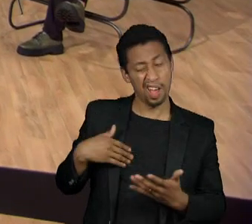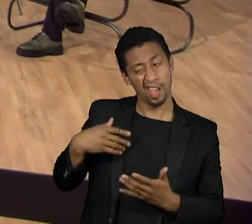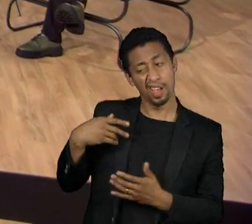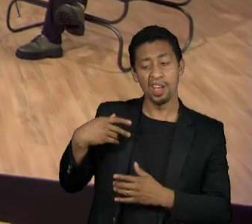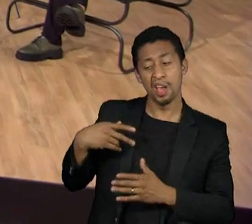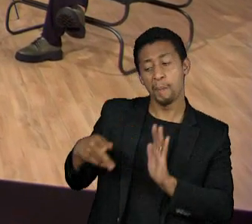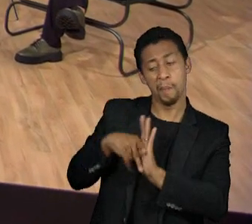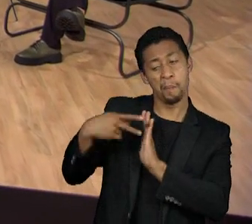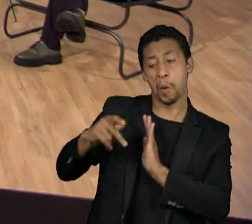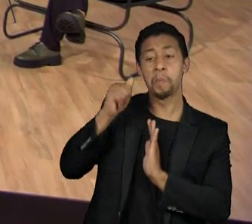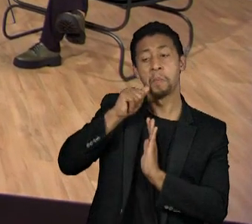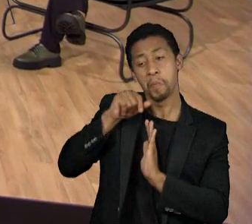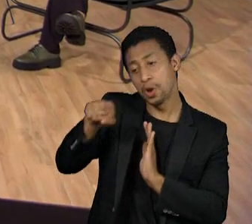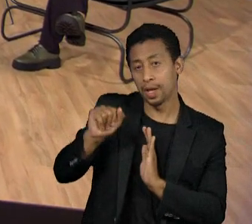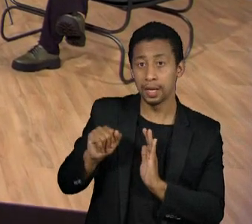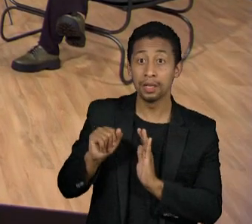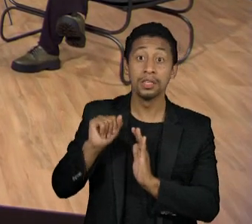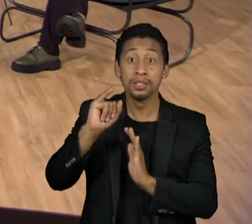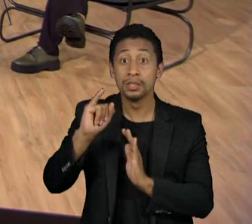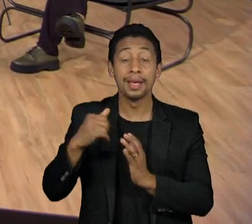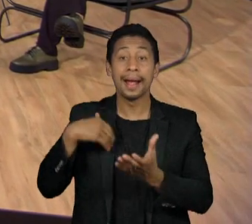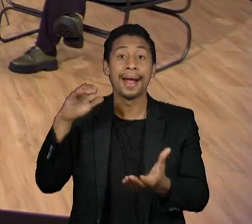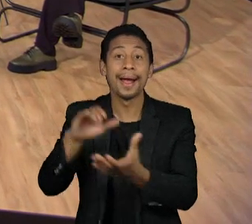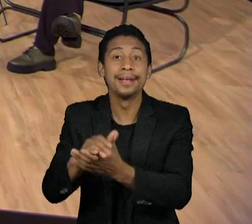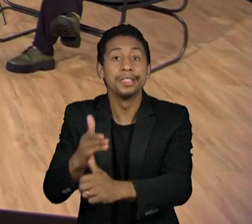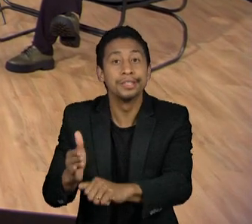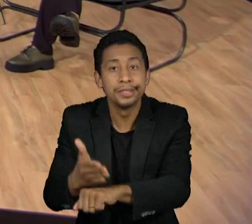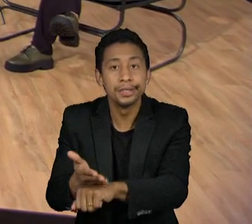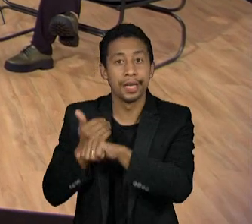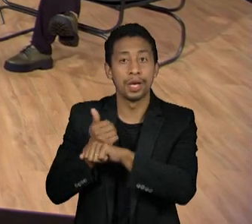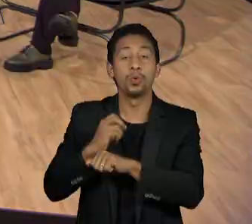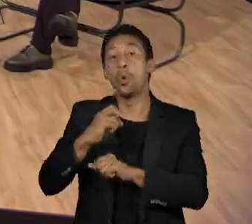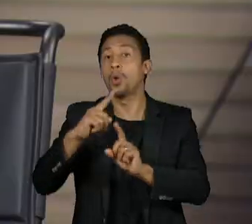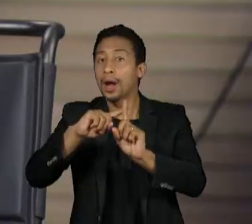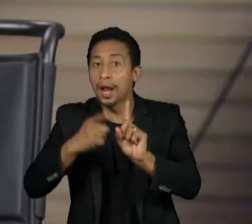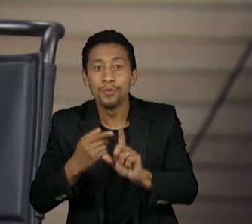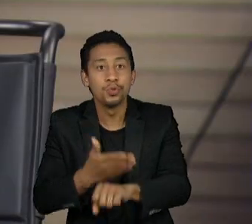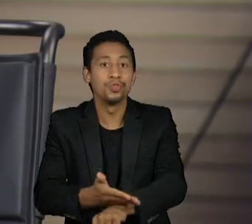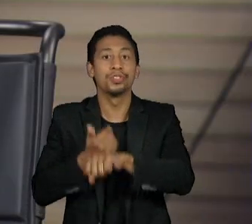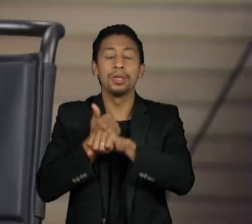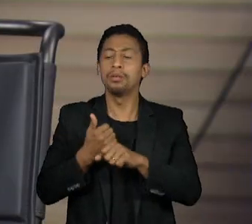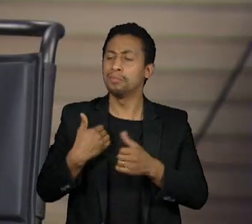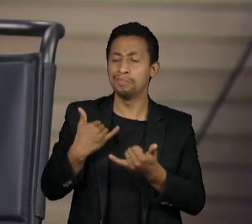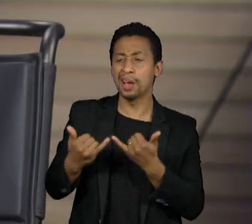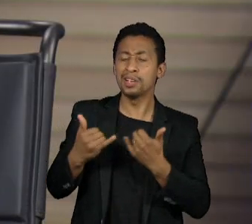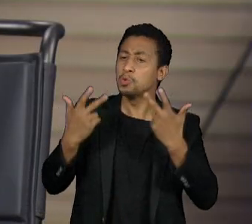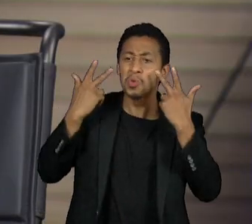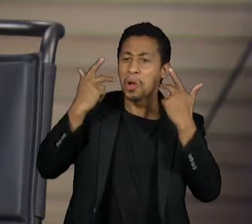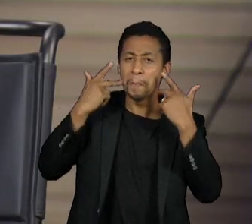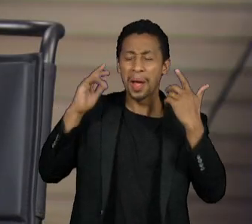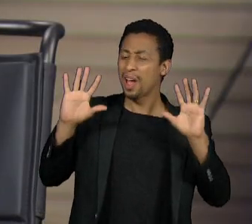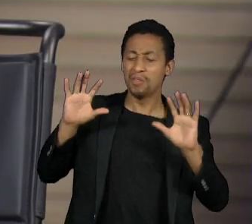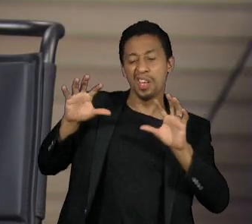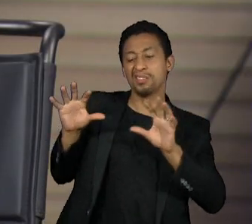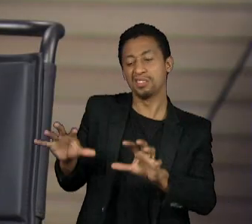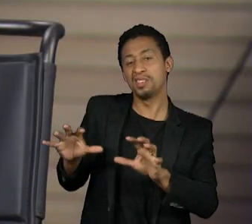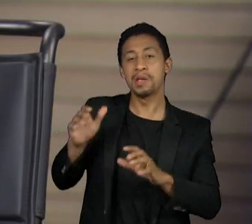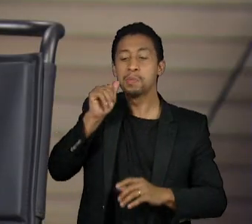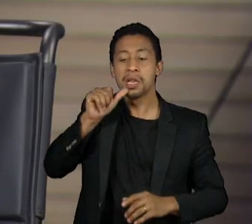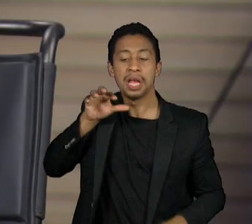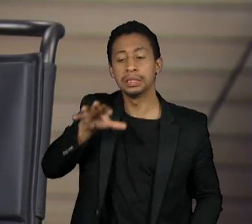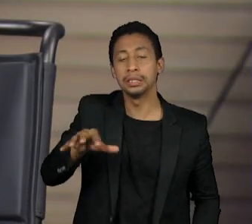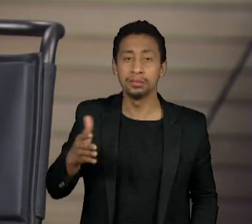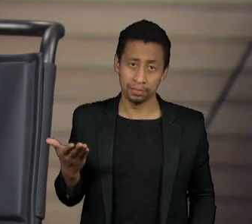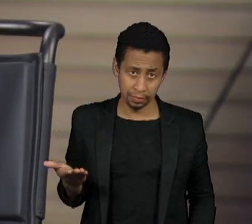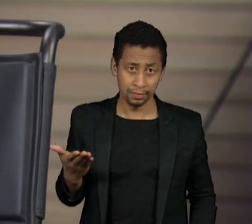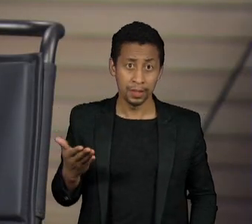se uma menina casa muito cedo, se uma menina fica grávida, é como se não fosse tão importante, porque vai acontecer de qualquer forma. E, na